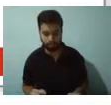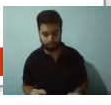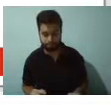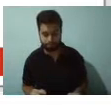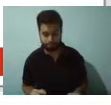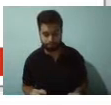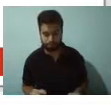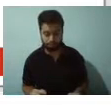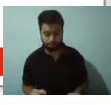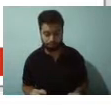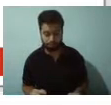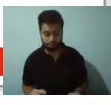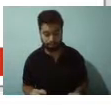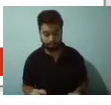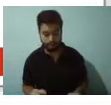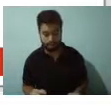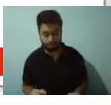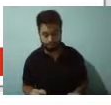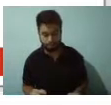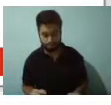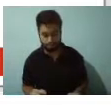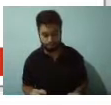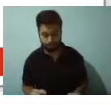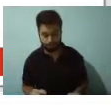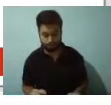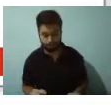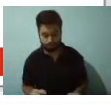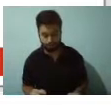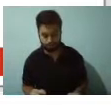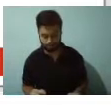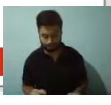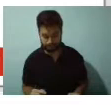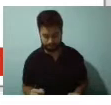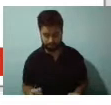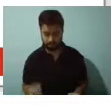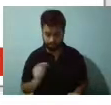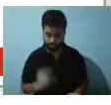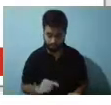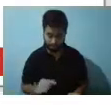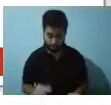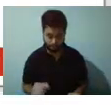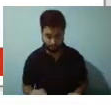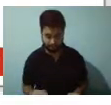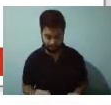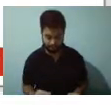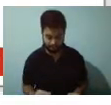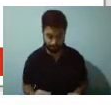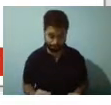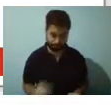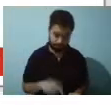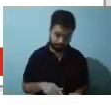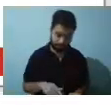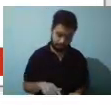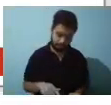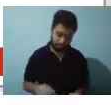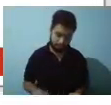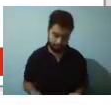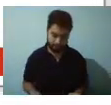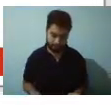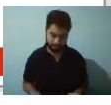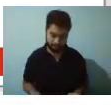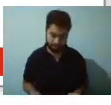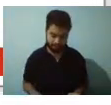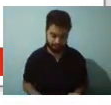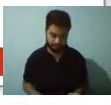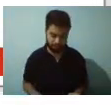a queda de preço, gerando grande especulação. Essa especulação foi fruto da aquisição de inúmeras casas que, na maioria das vezes, não seriam usadas para